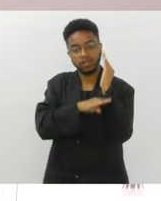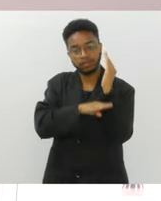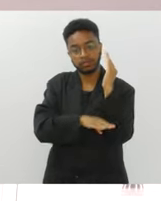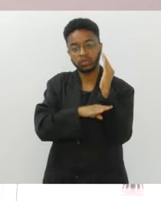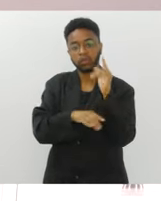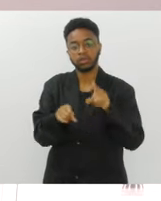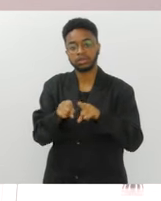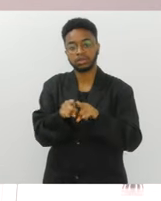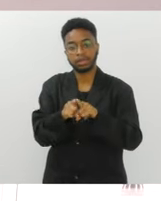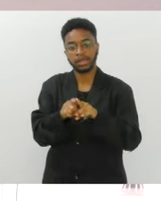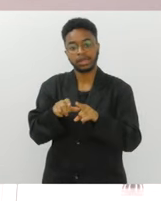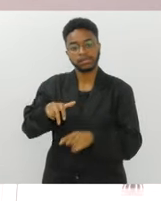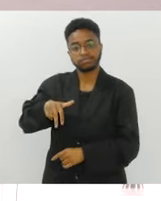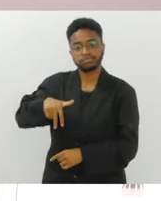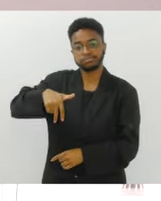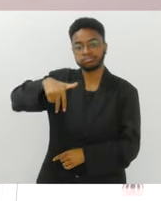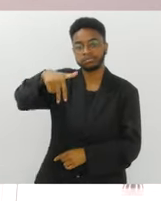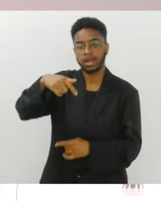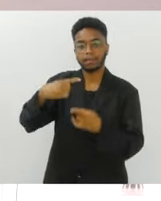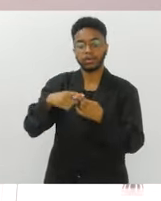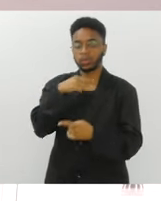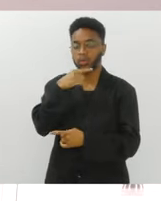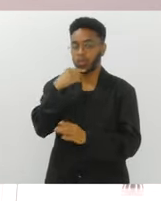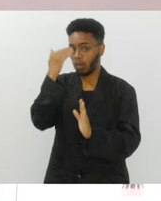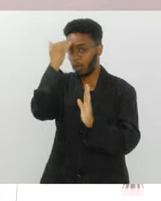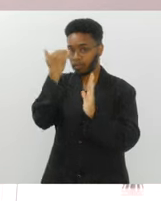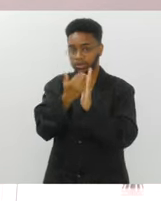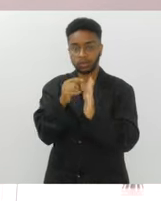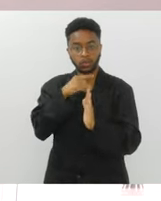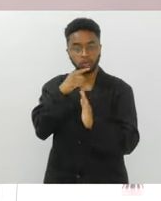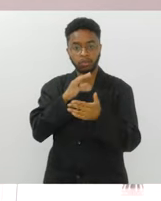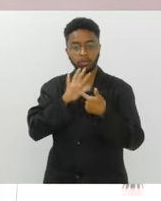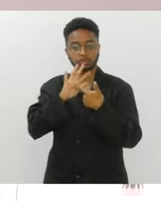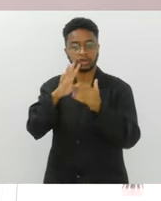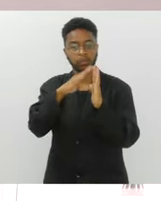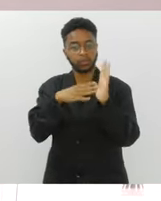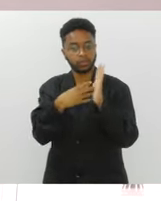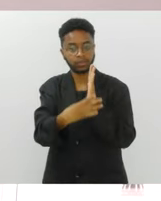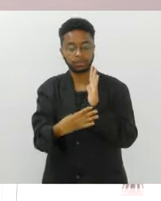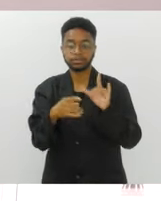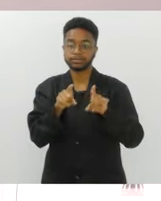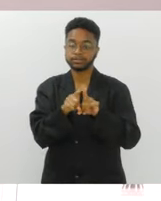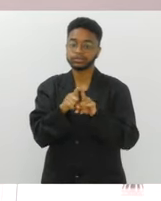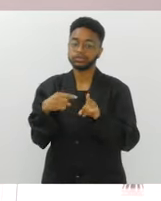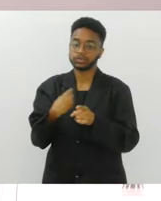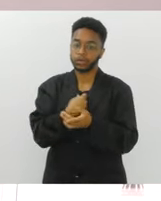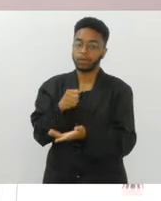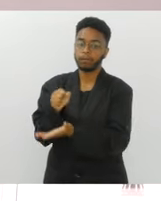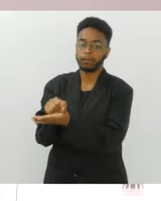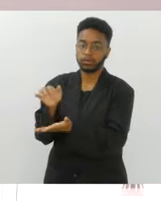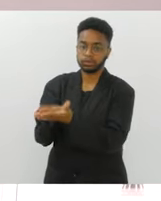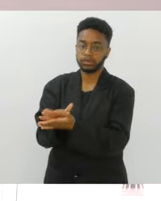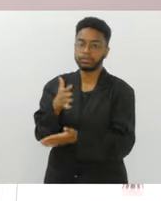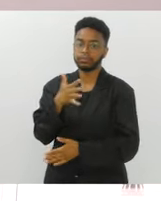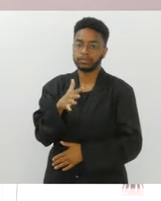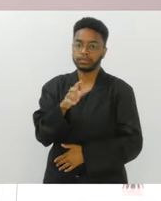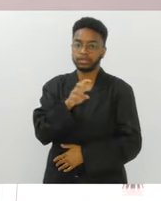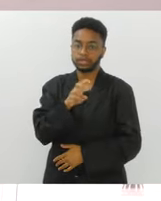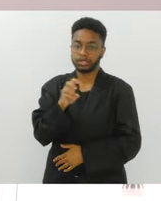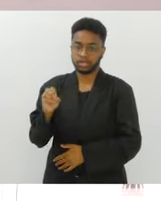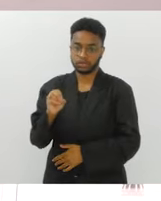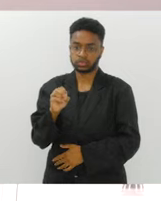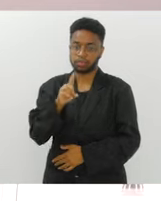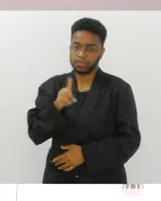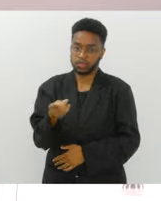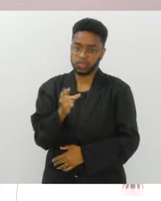rolantes, que eles não conseguem cumprir, não conseguem apresentar um cronograma. Então, a gente aplicou uma multa na ordem de R$500.000,